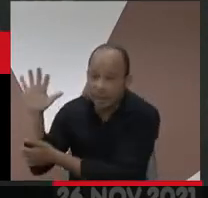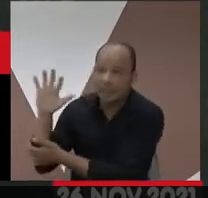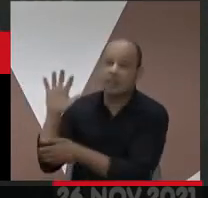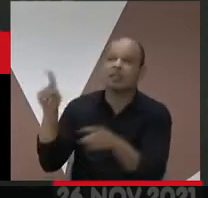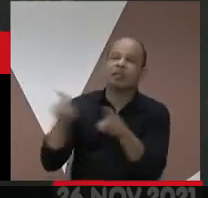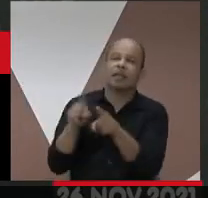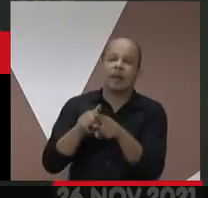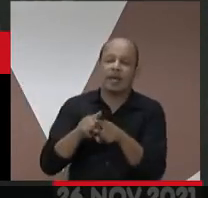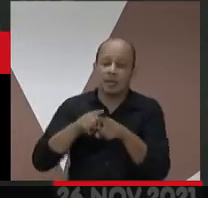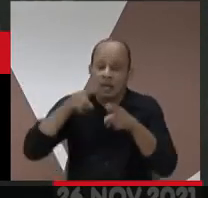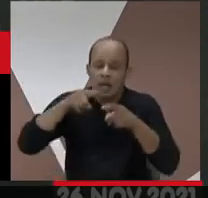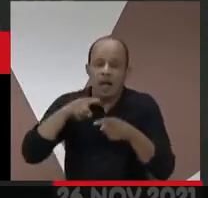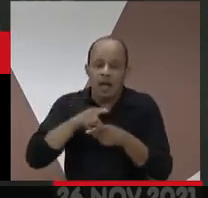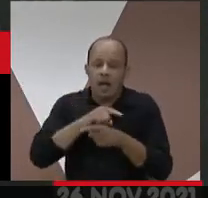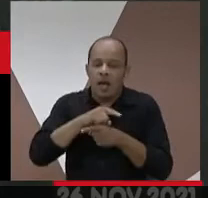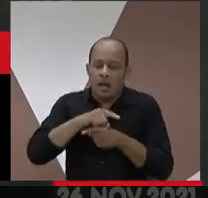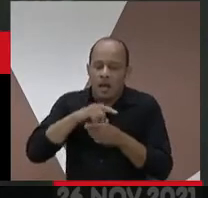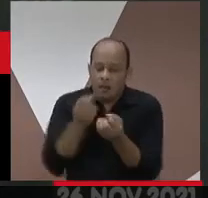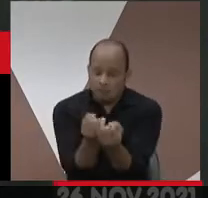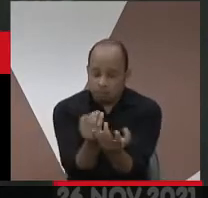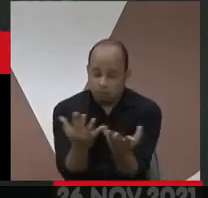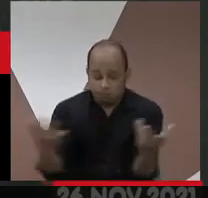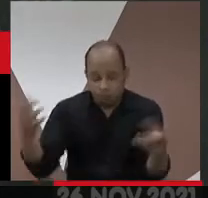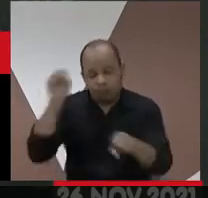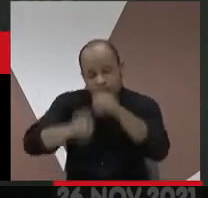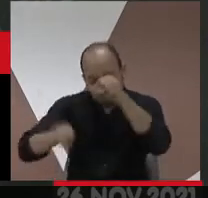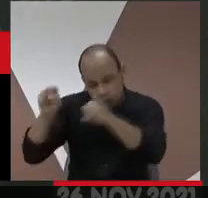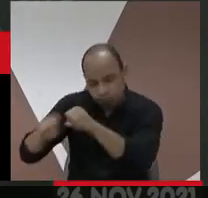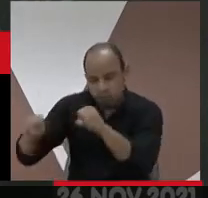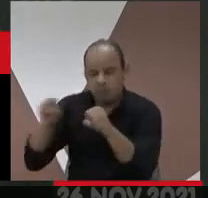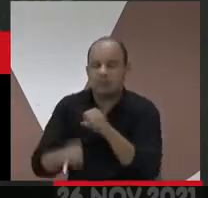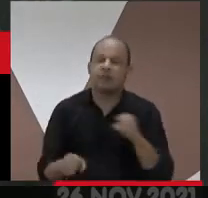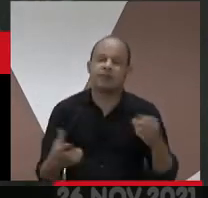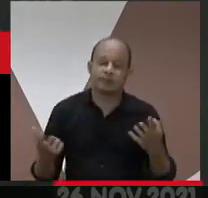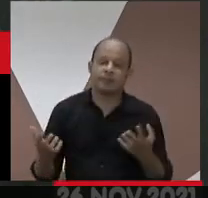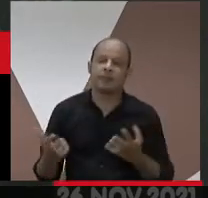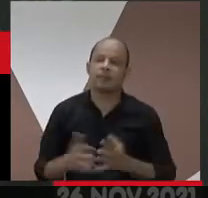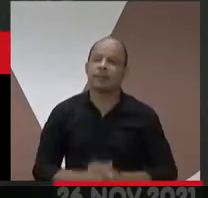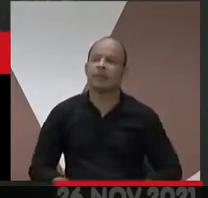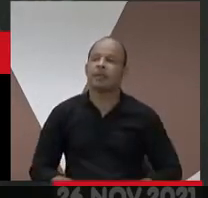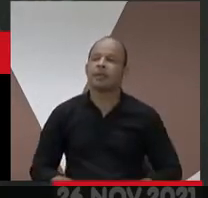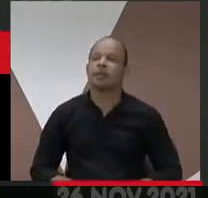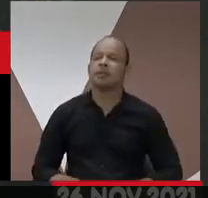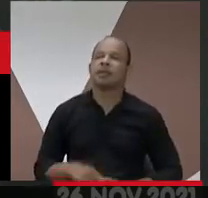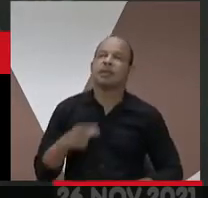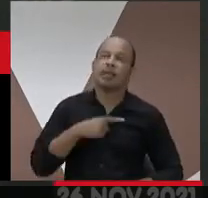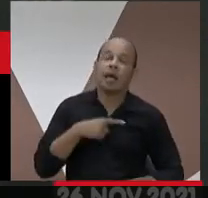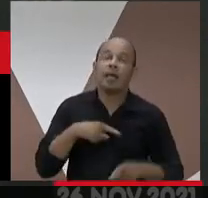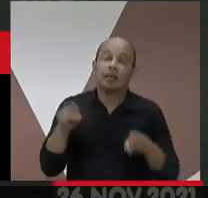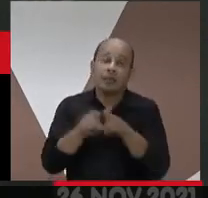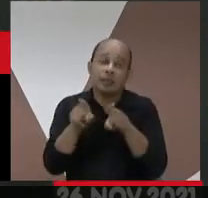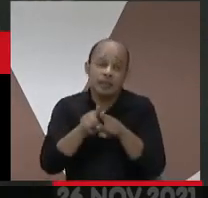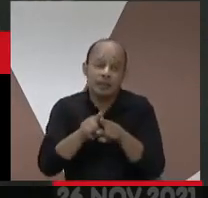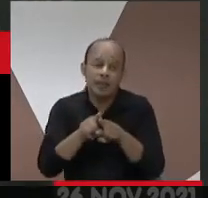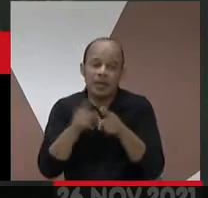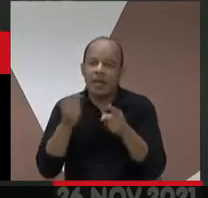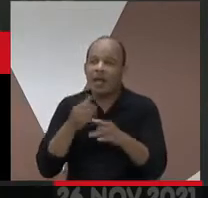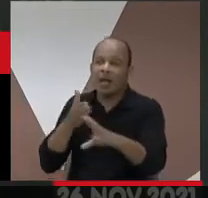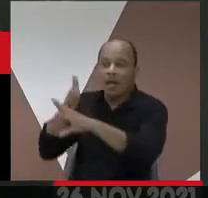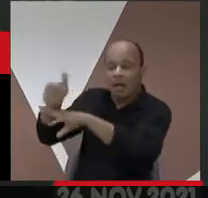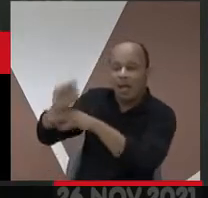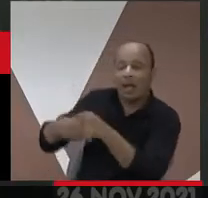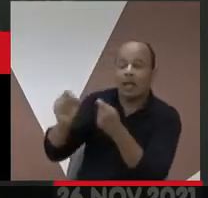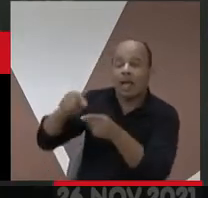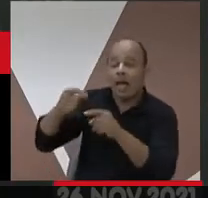e Pastagem, prejudicando toda a fauna e flora da região. Interferência e afetação do território místico do Cemitério dos